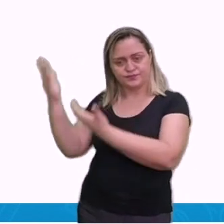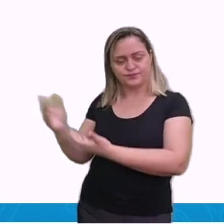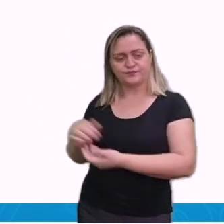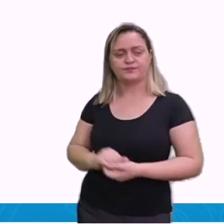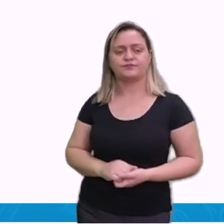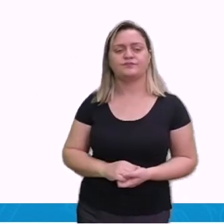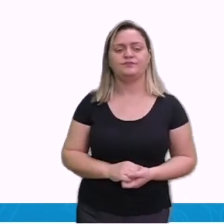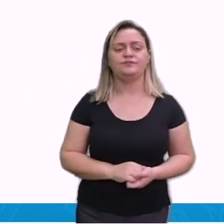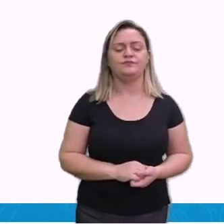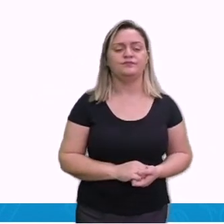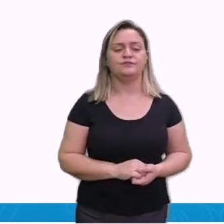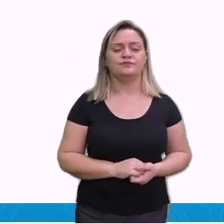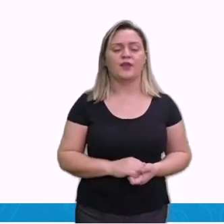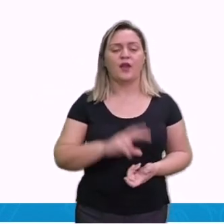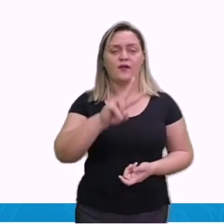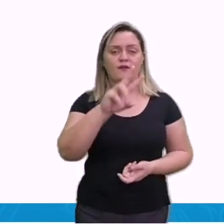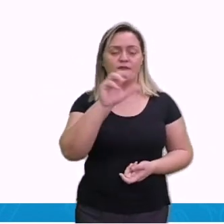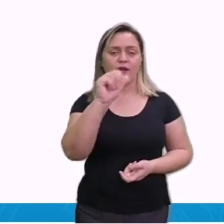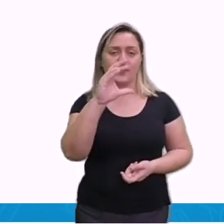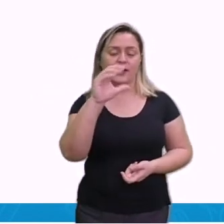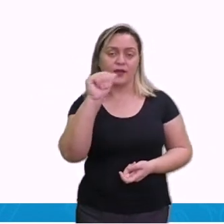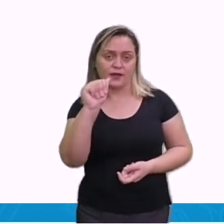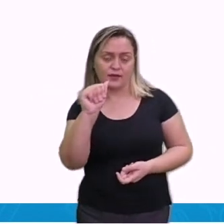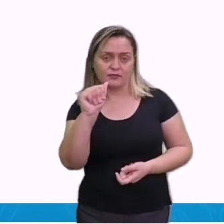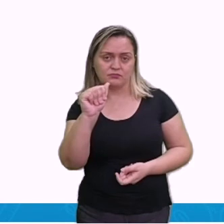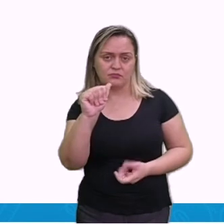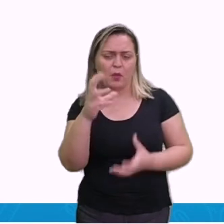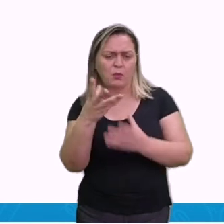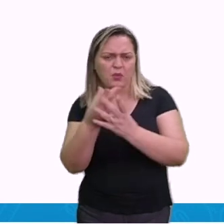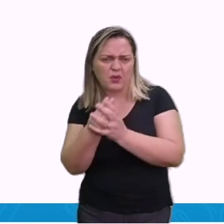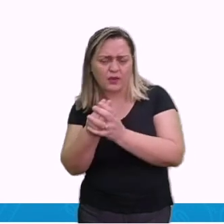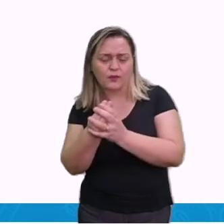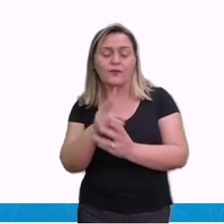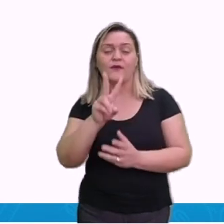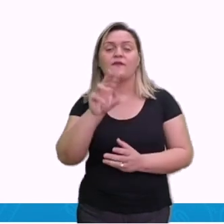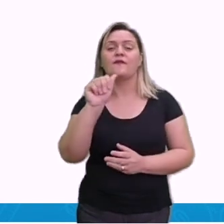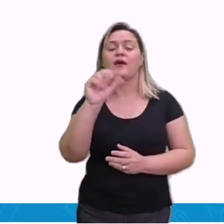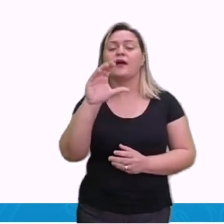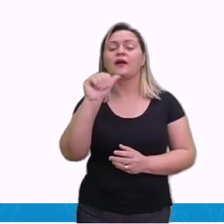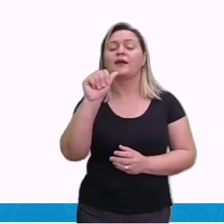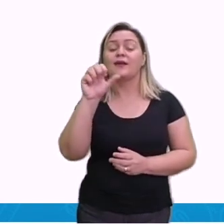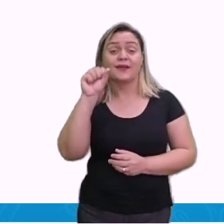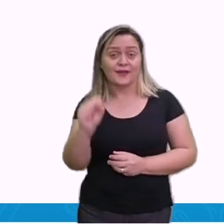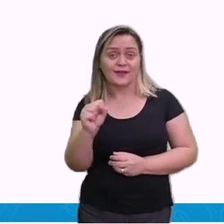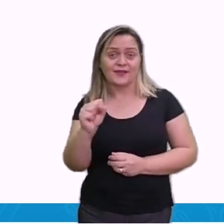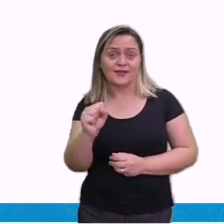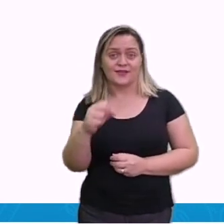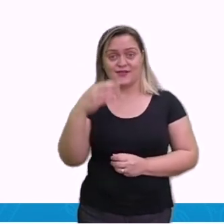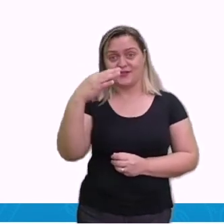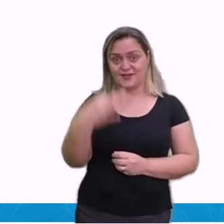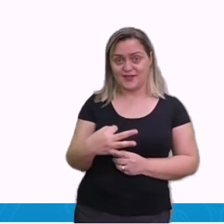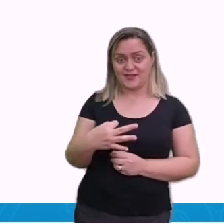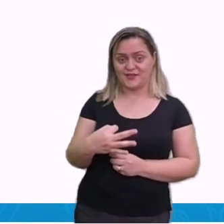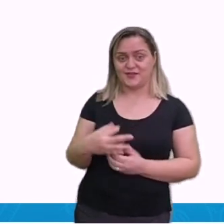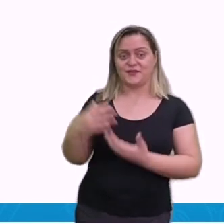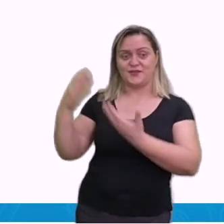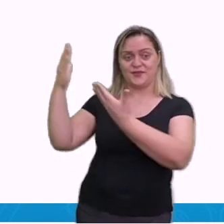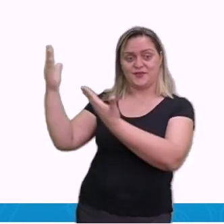plural das palavras. Coloque no plural as seguintes palavras, então vamos fazer junto. Balão, como que